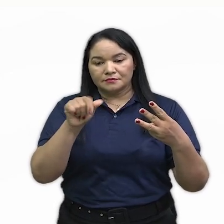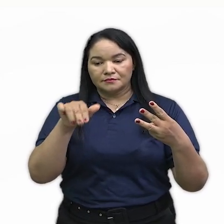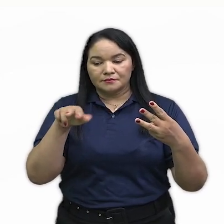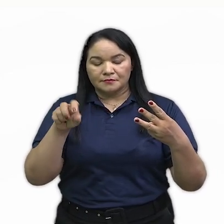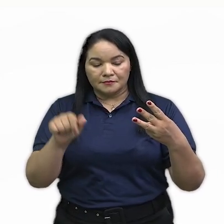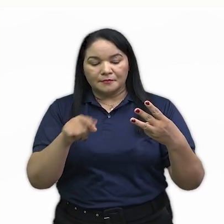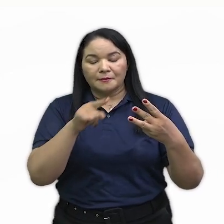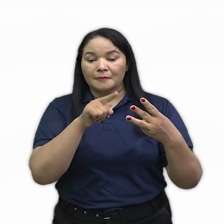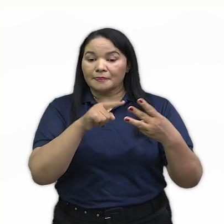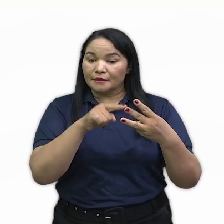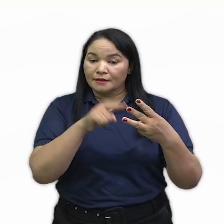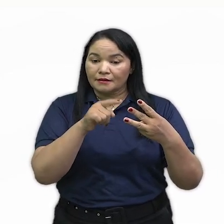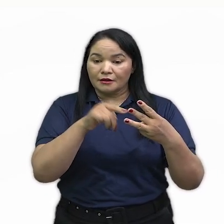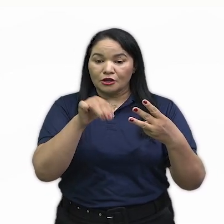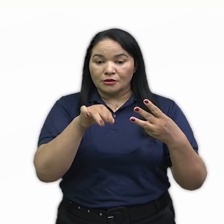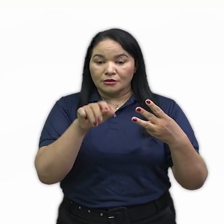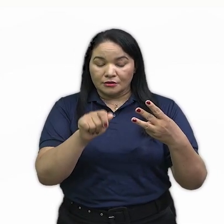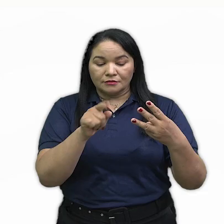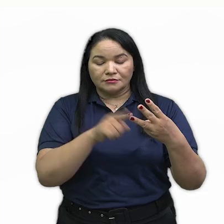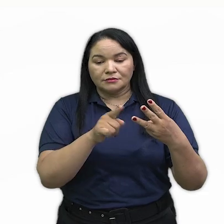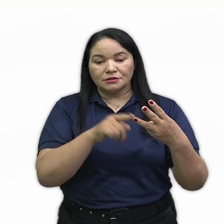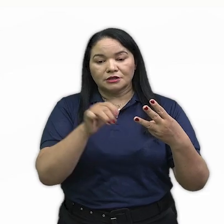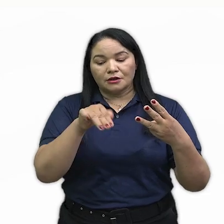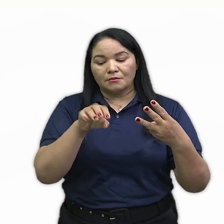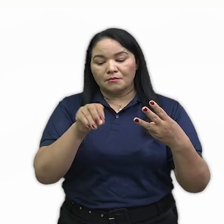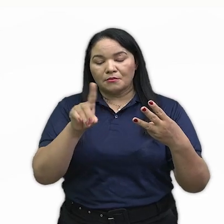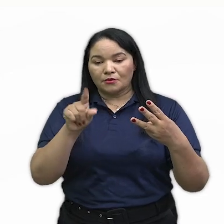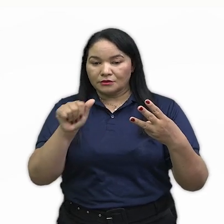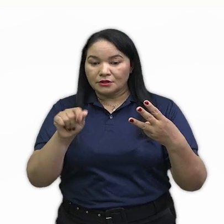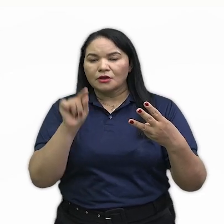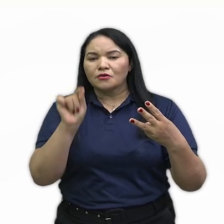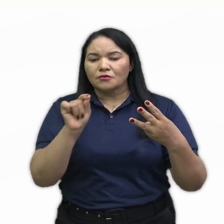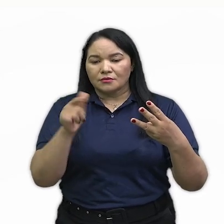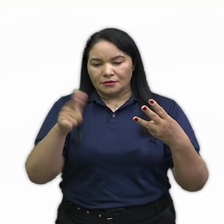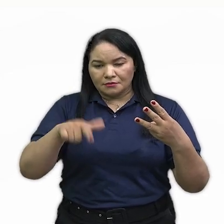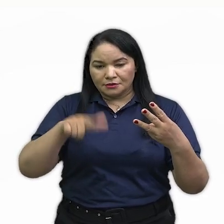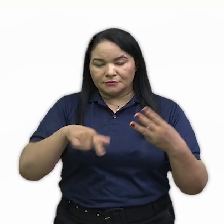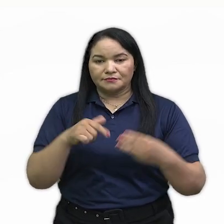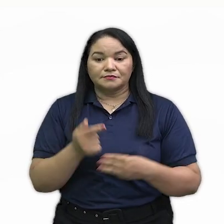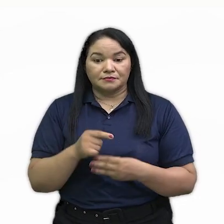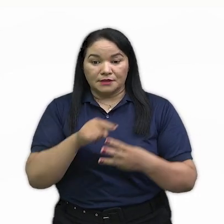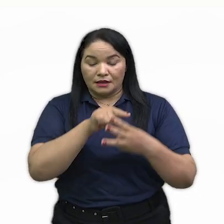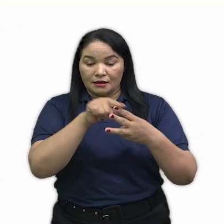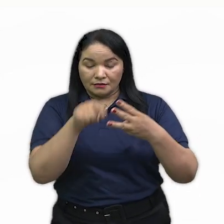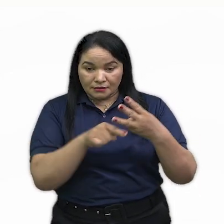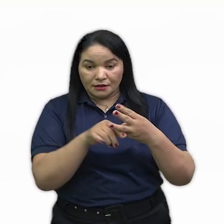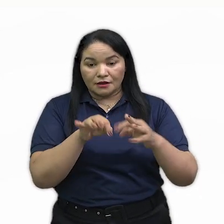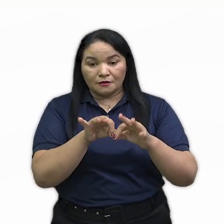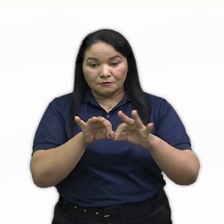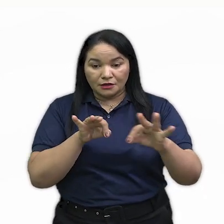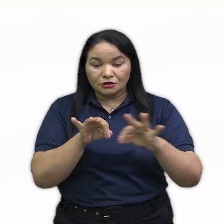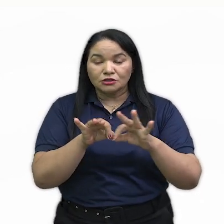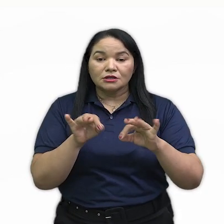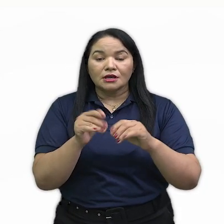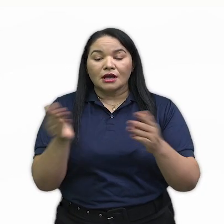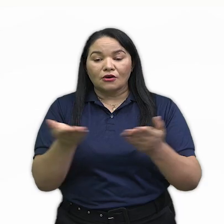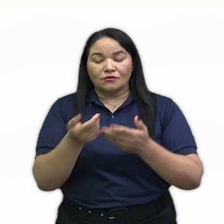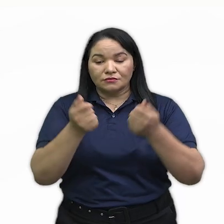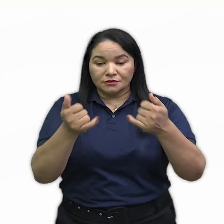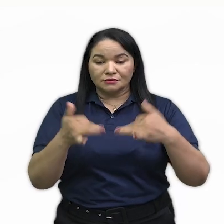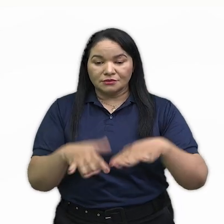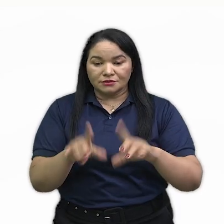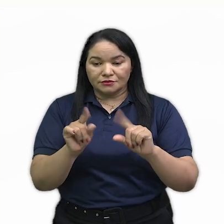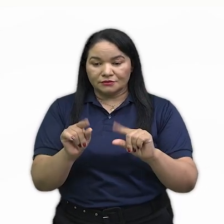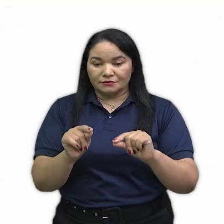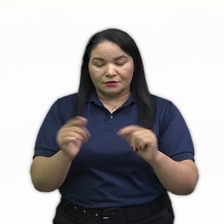média, mediana e a moda. E é justamente sobre essas três medidas que a gente vai